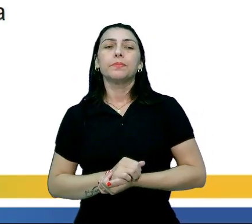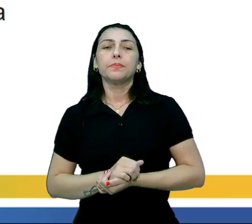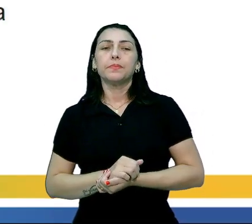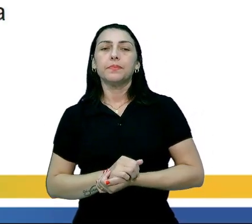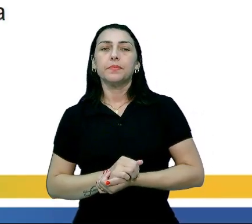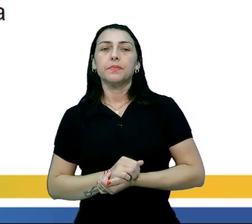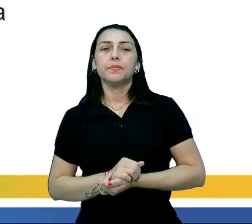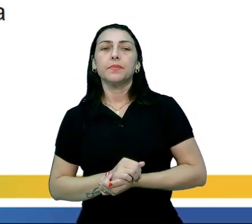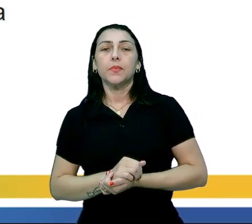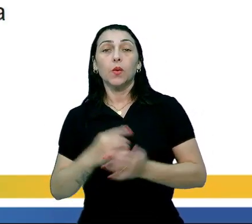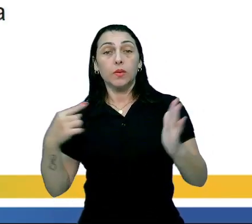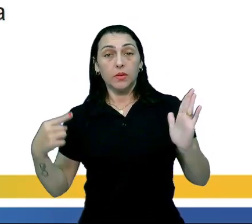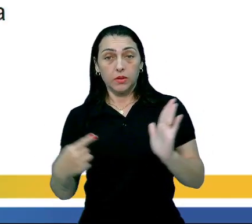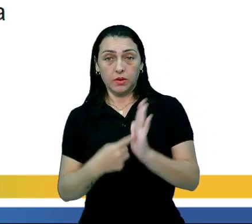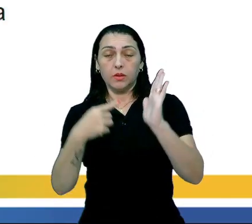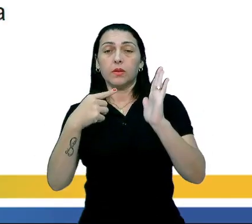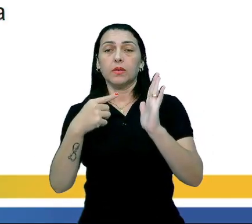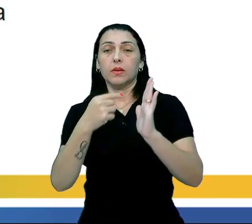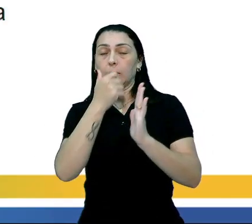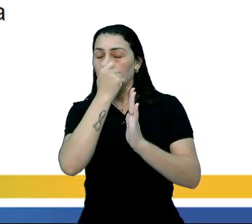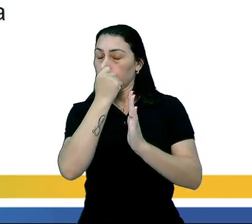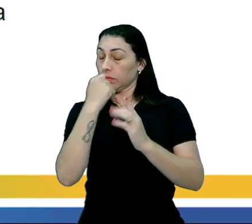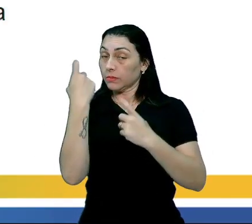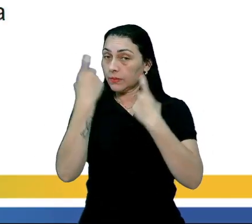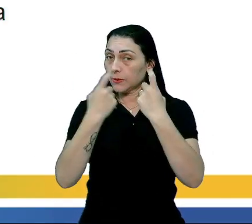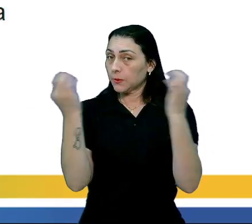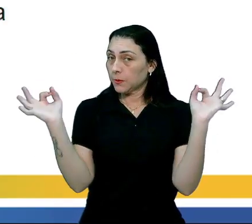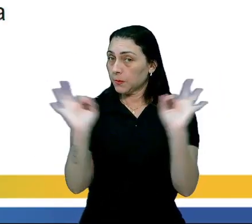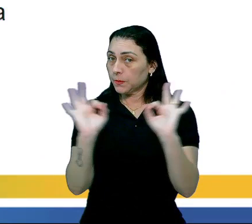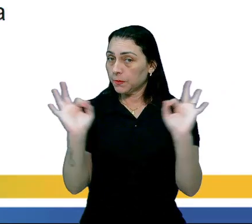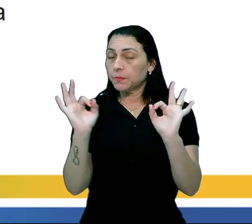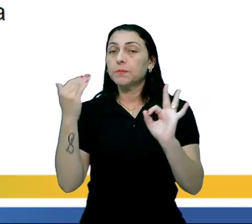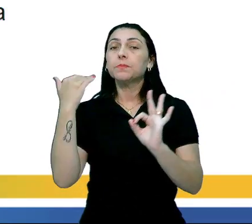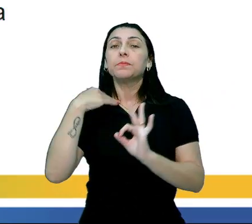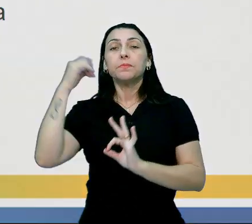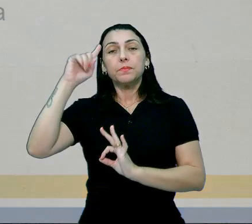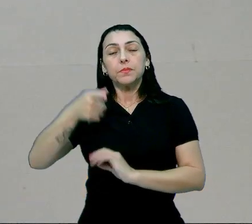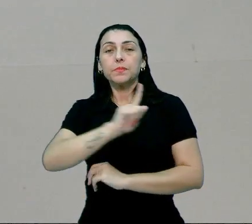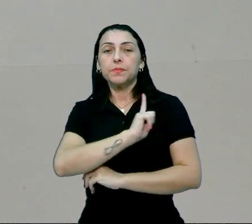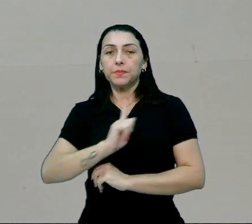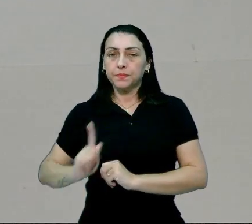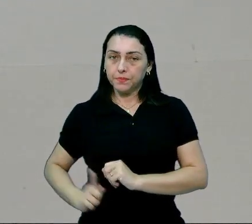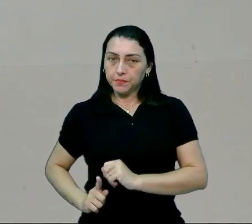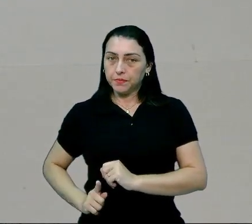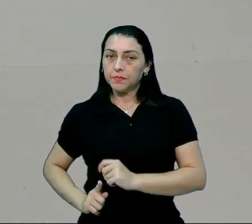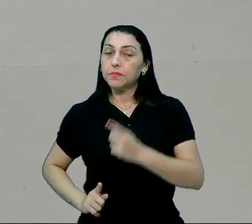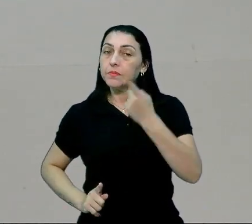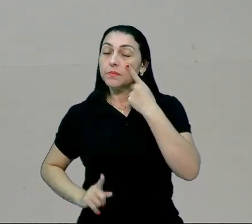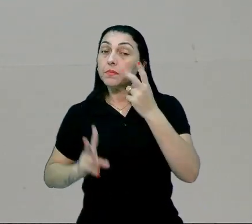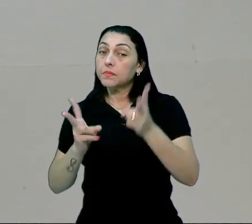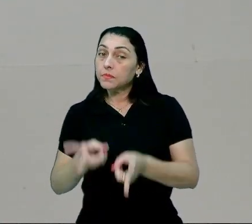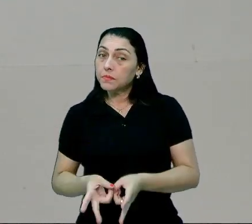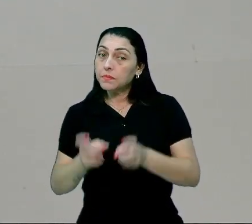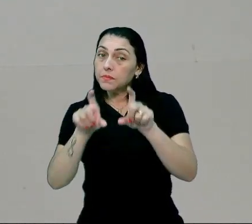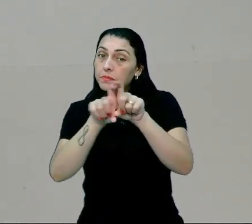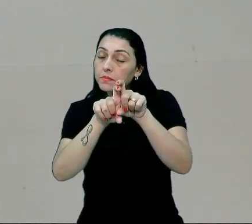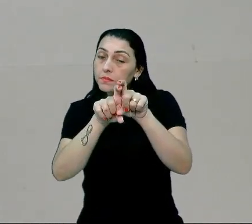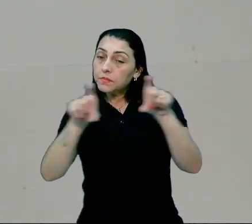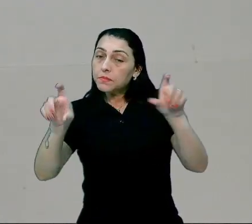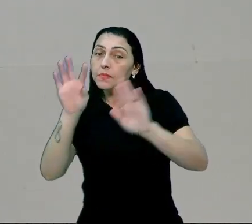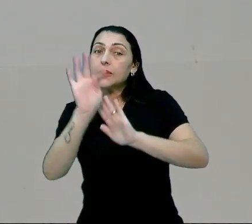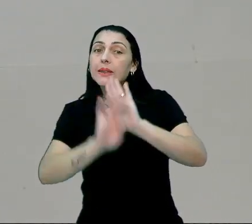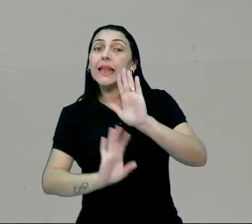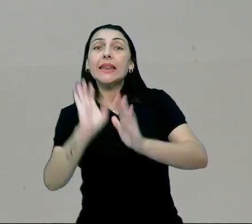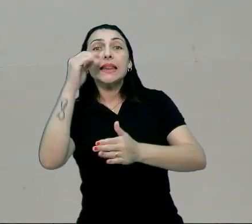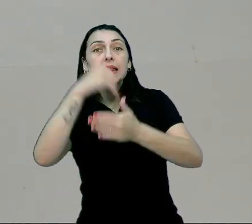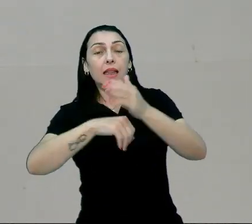assim, quando se denuncia a insensibilidade dos banqueiros e dos governos, observe que essa parte do texto está